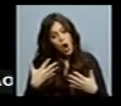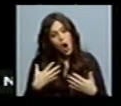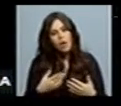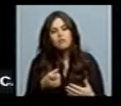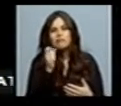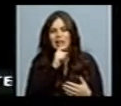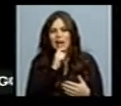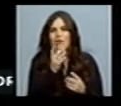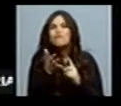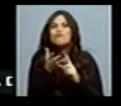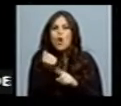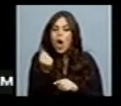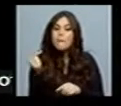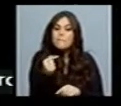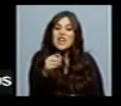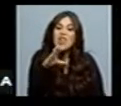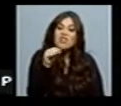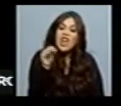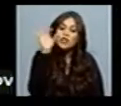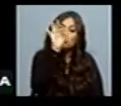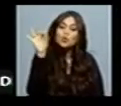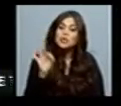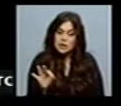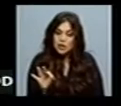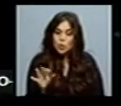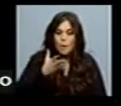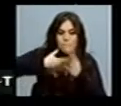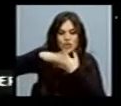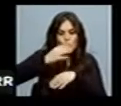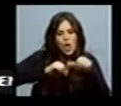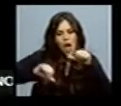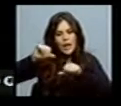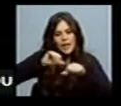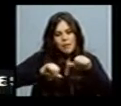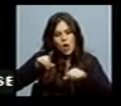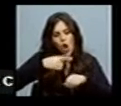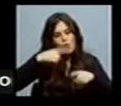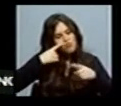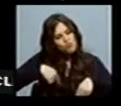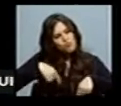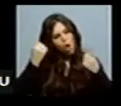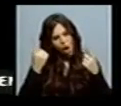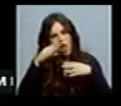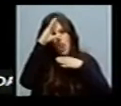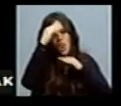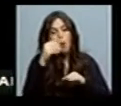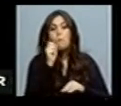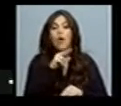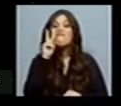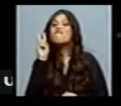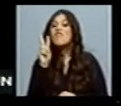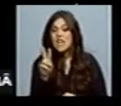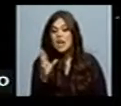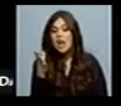digamos assim, em pelo menos 10% da mistura geoquímica que nós encontramos na Lua. Portanto, como podes ver, apesar